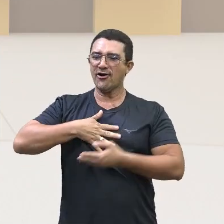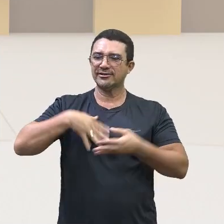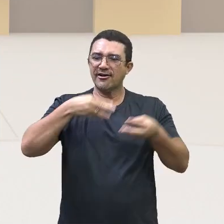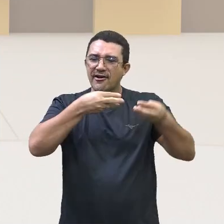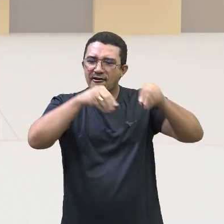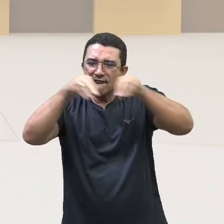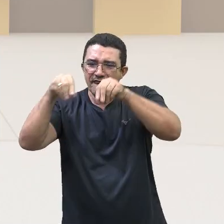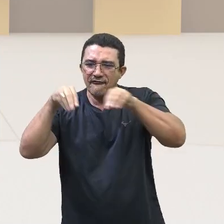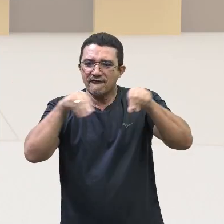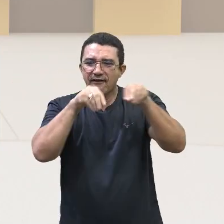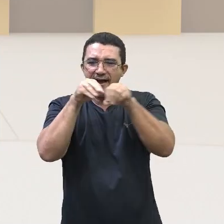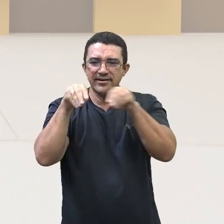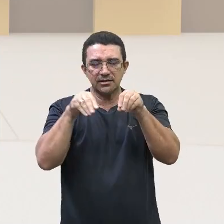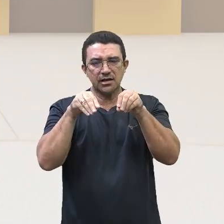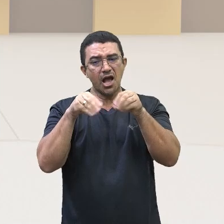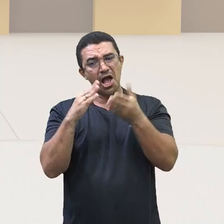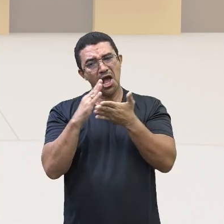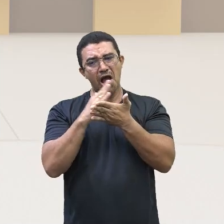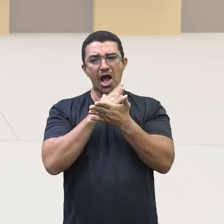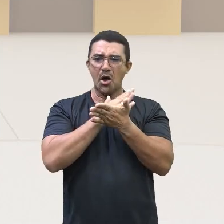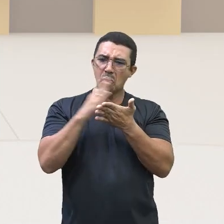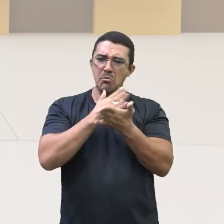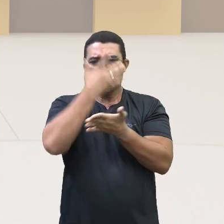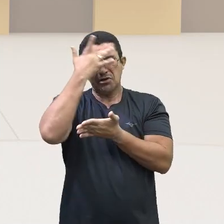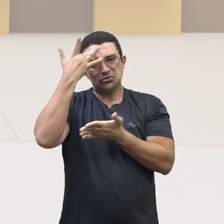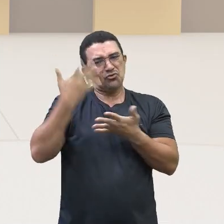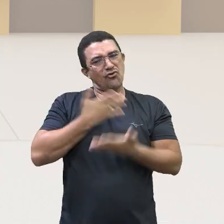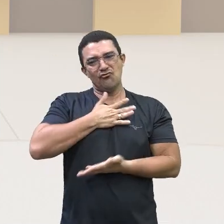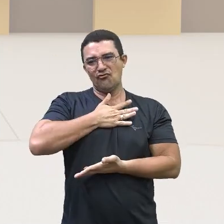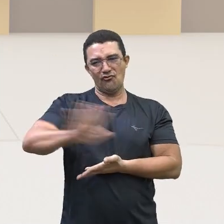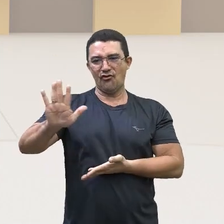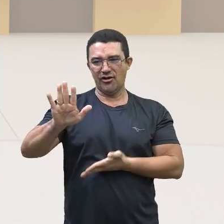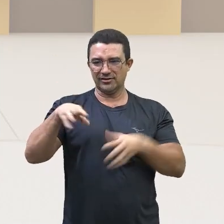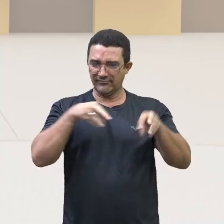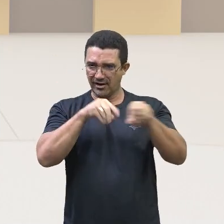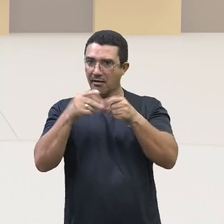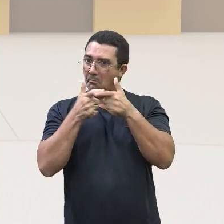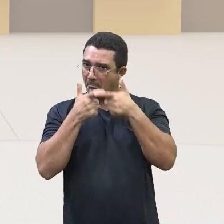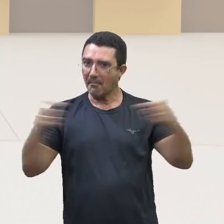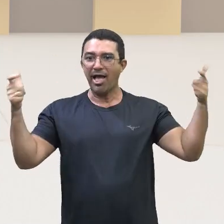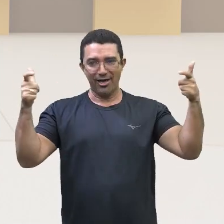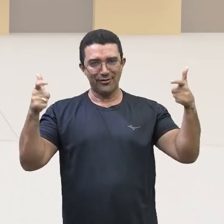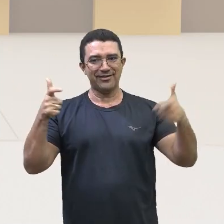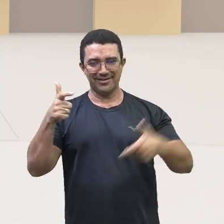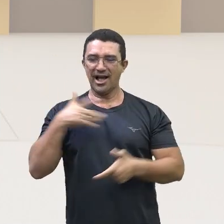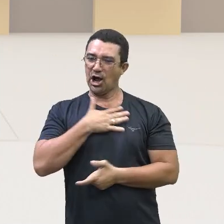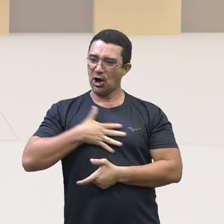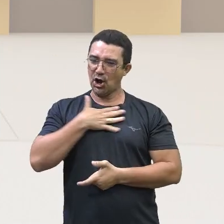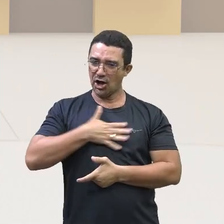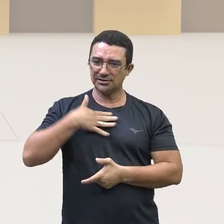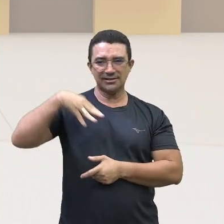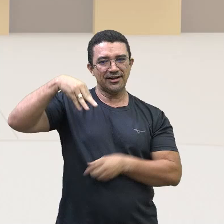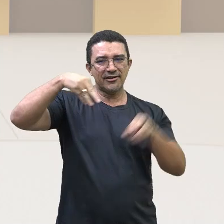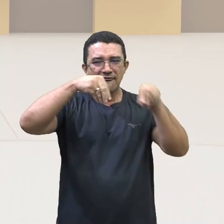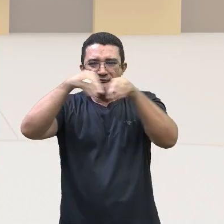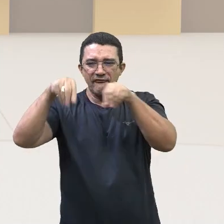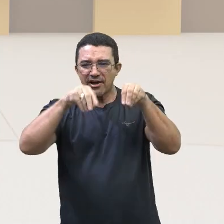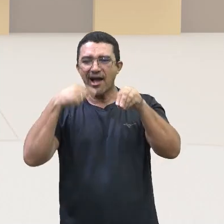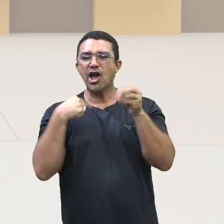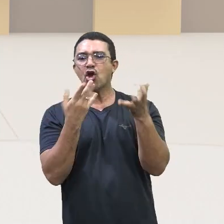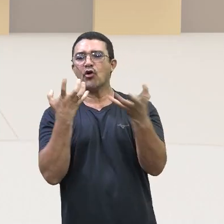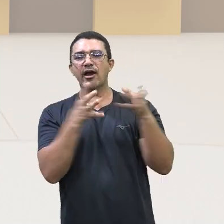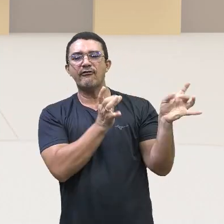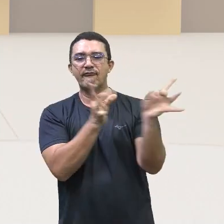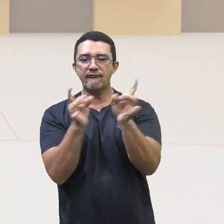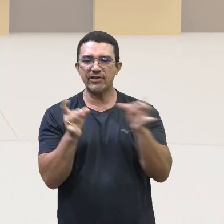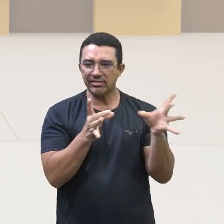de farinha. Alguns não, né? A gente não pode generalizar, mas a maioria gosta de farinha. Então, a gente tem aqui esse produto da farinha, eu quero vender a minha farinha